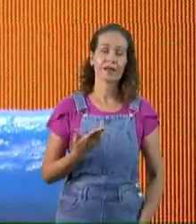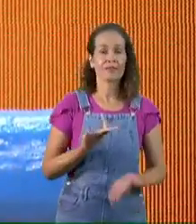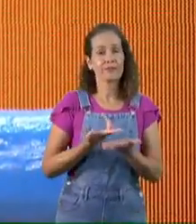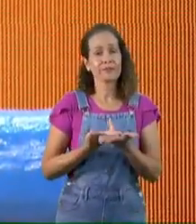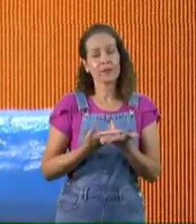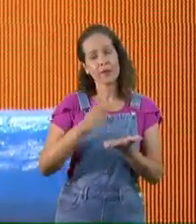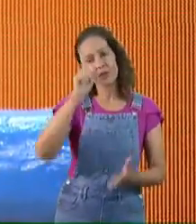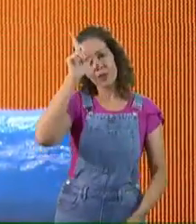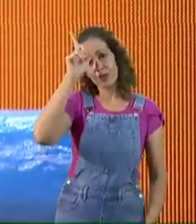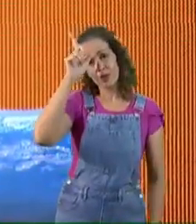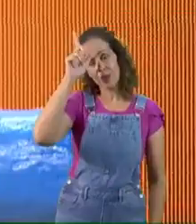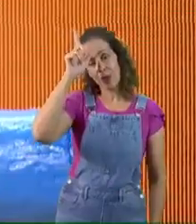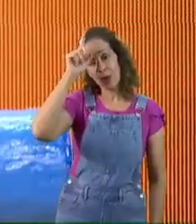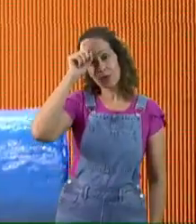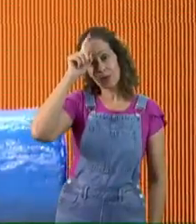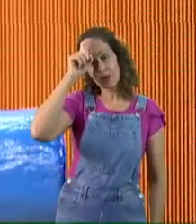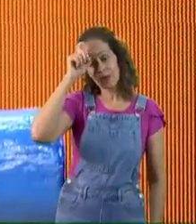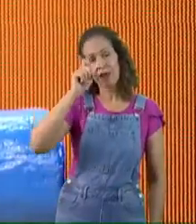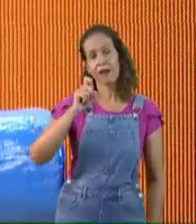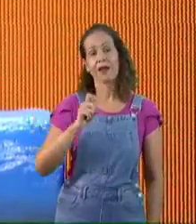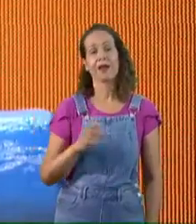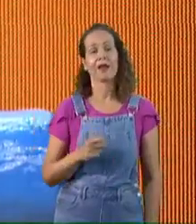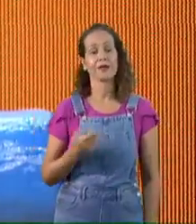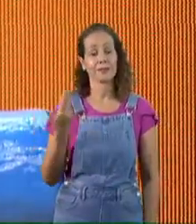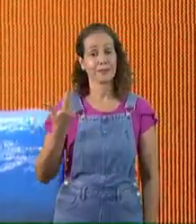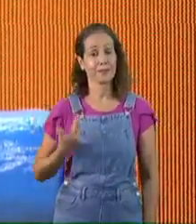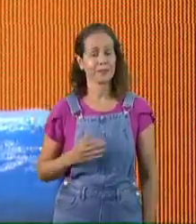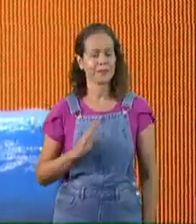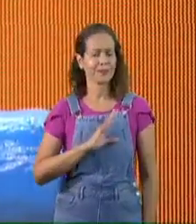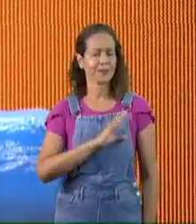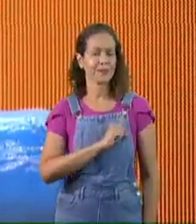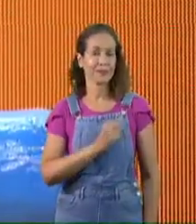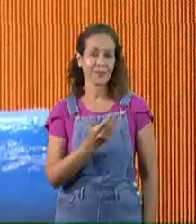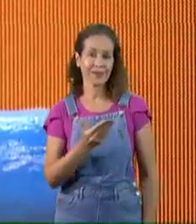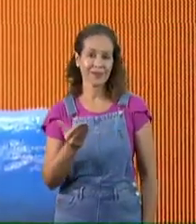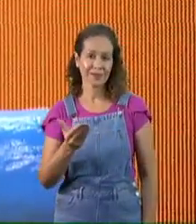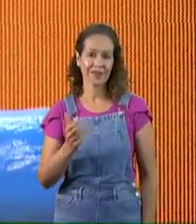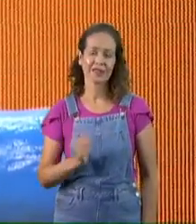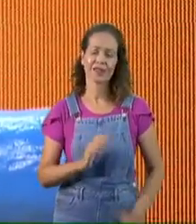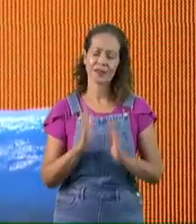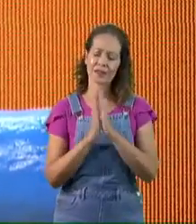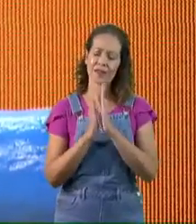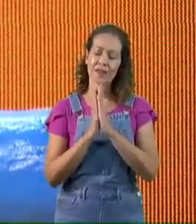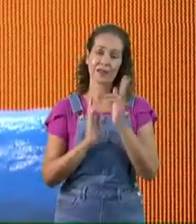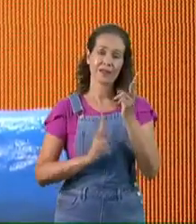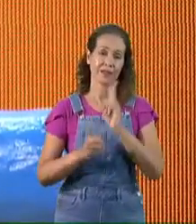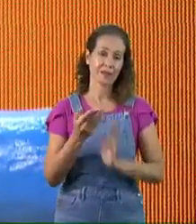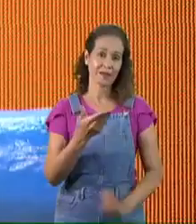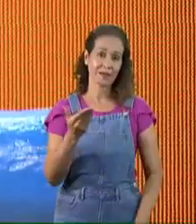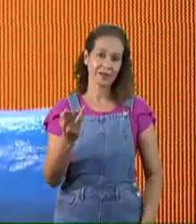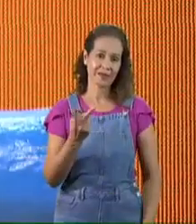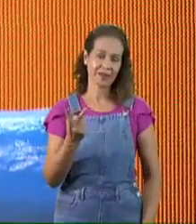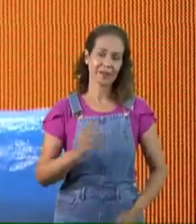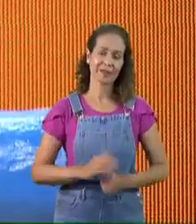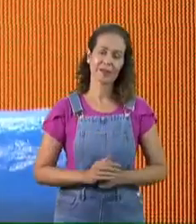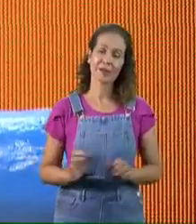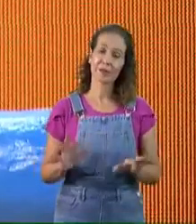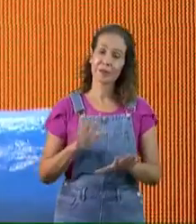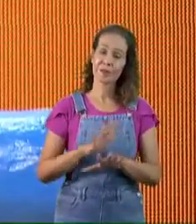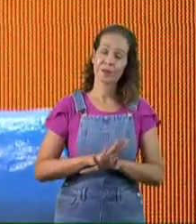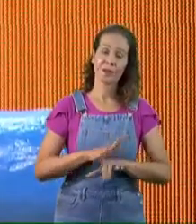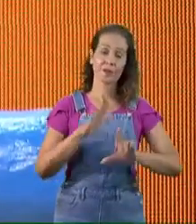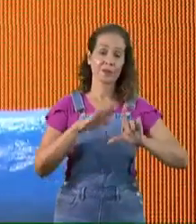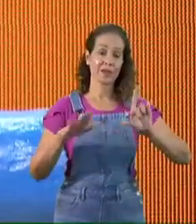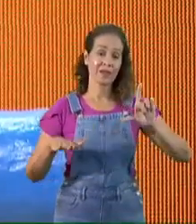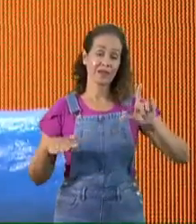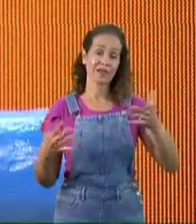ama muito, muito vocês. Que Deus possa abençoar grandemente, viu? Orando sempre por vocês. E para encerrar o nosso Play Kids,